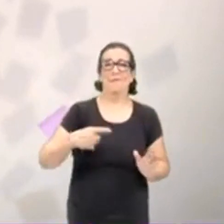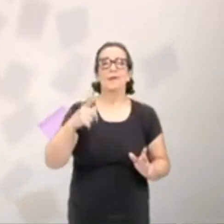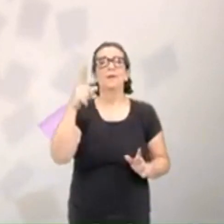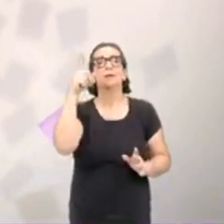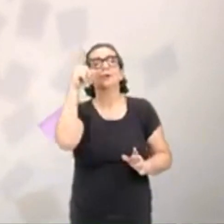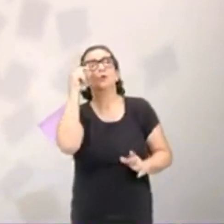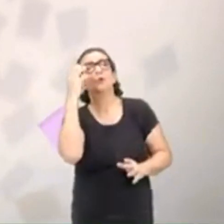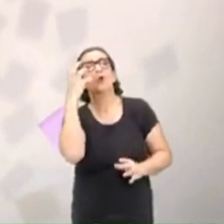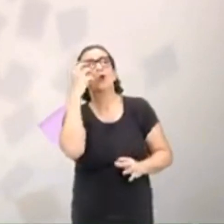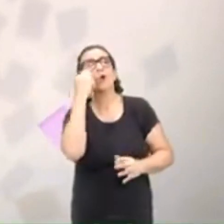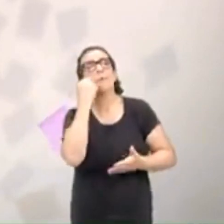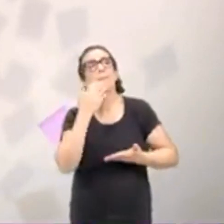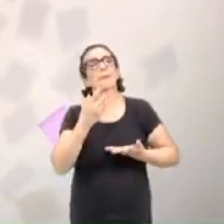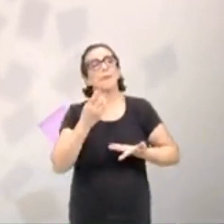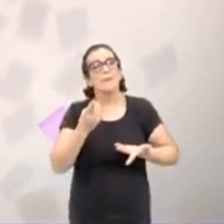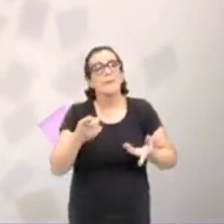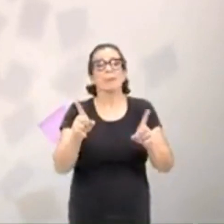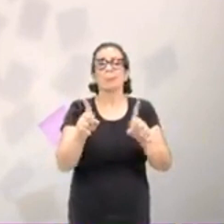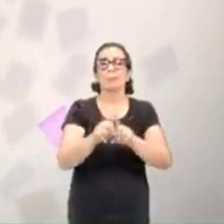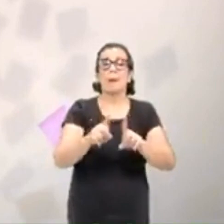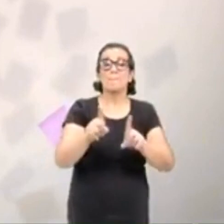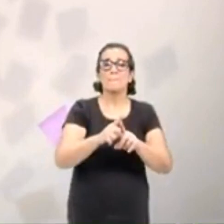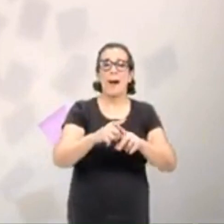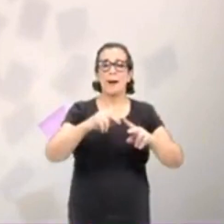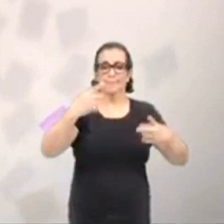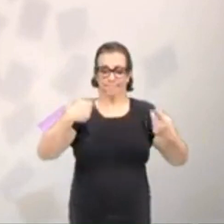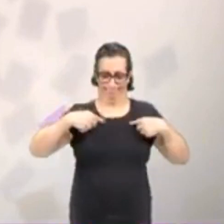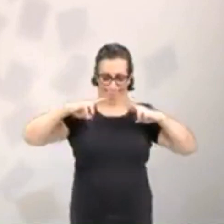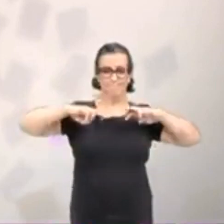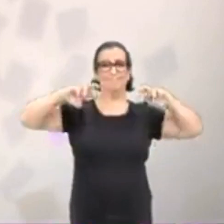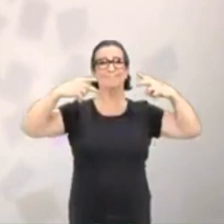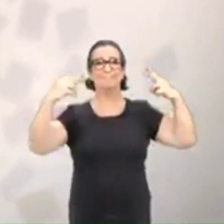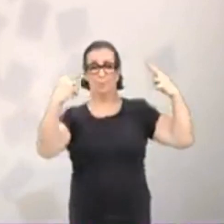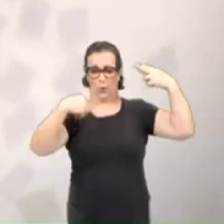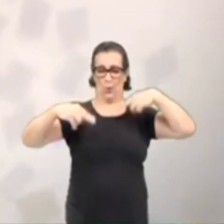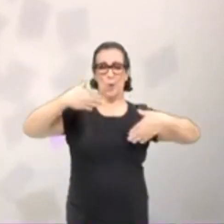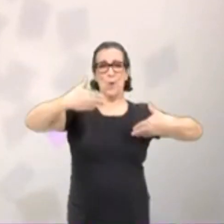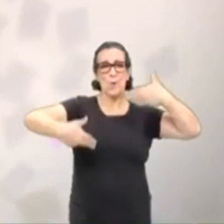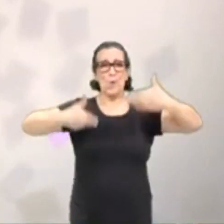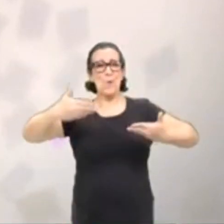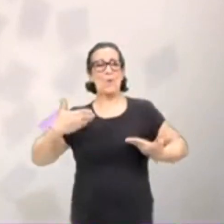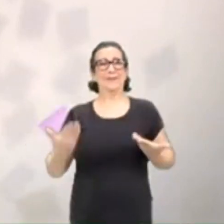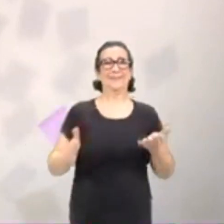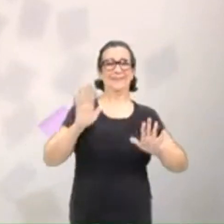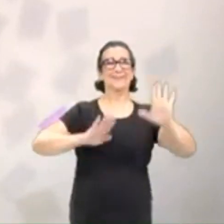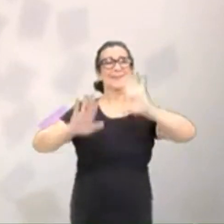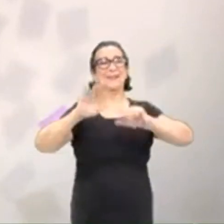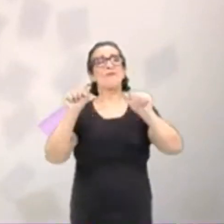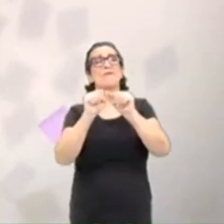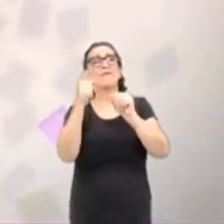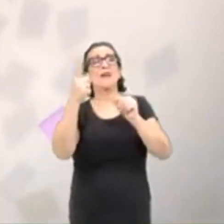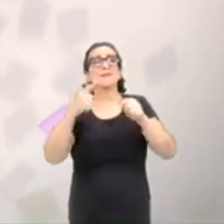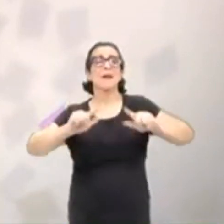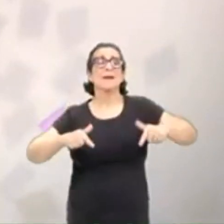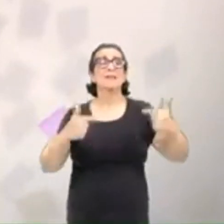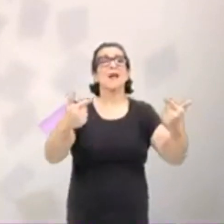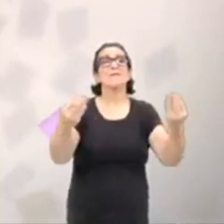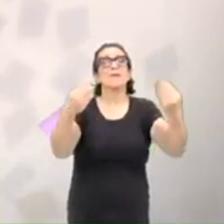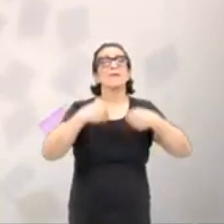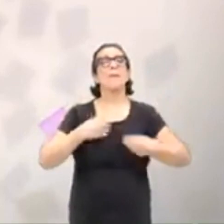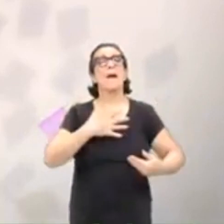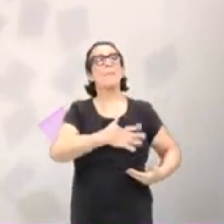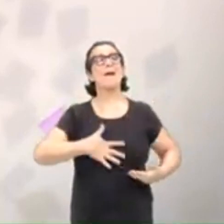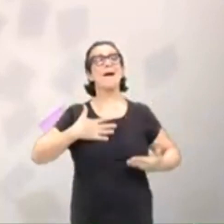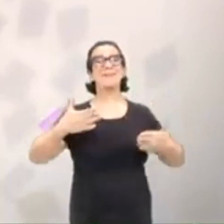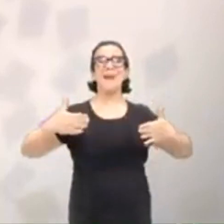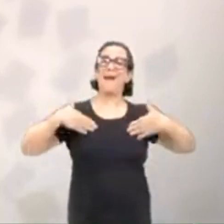adequado que vocês possam investir no autoconhecimento no auto cuidado que vocês façam atividades e de prazer que de